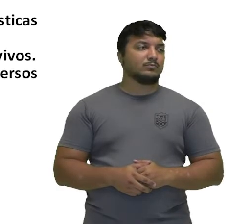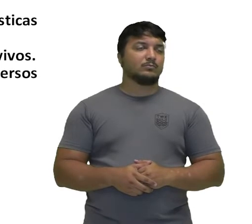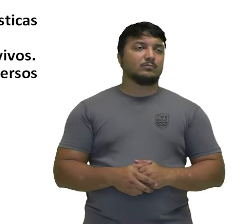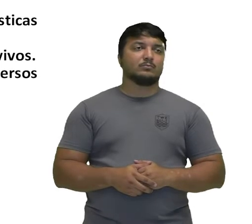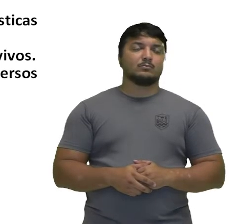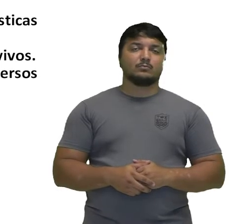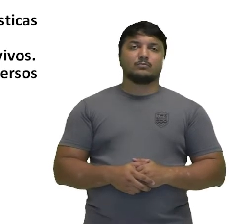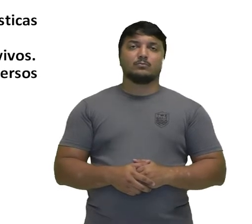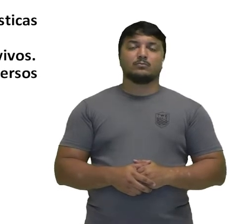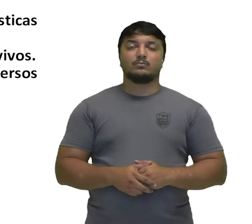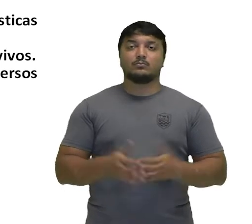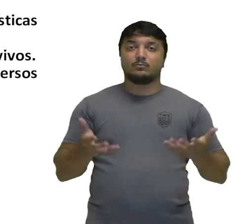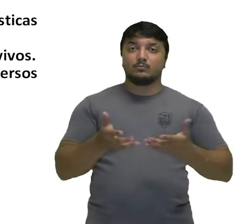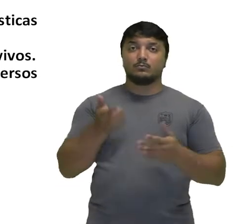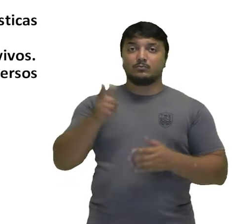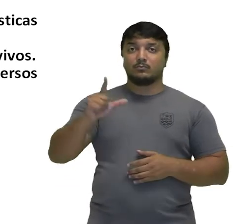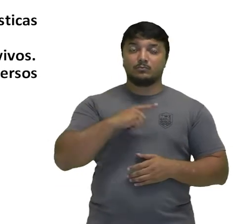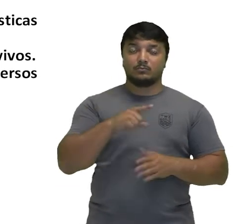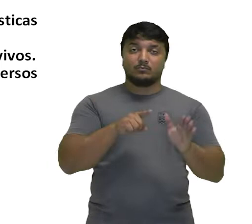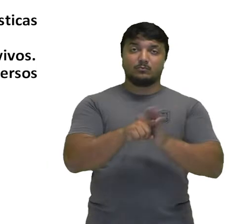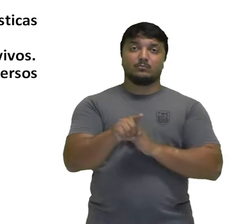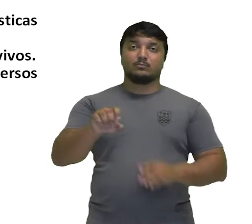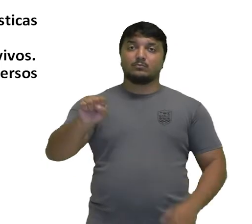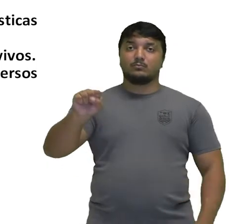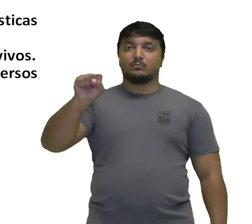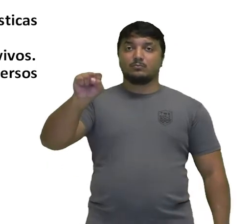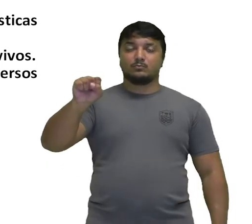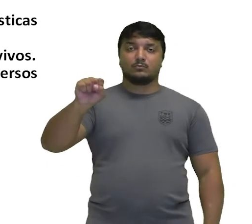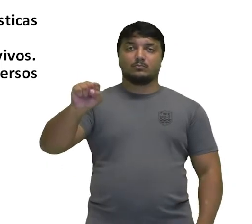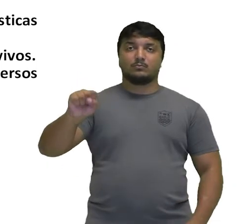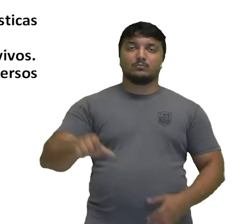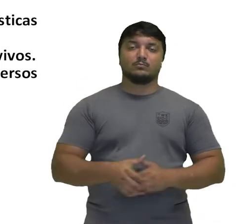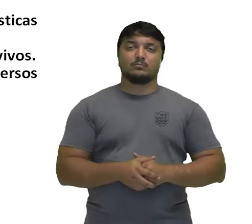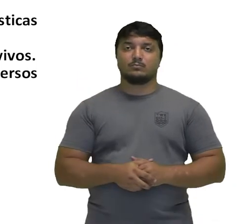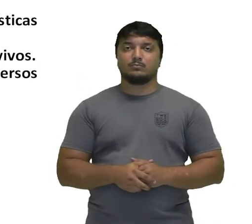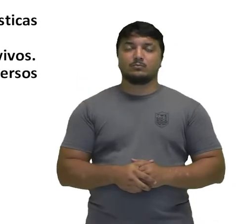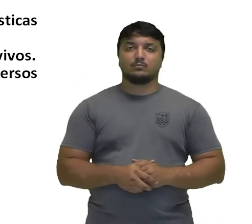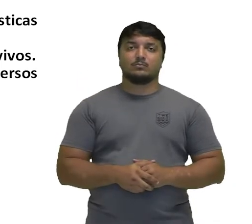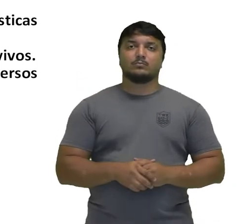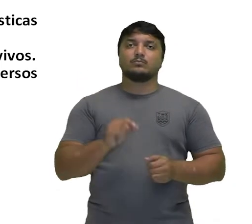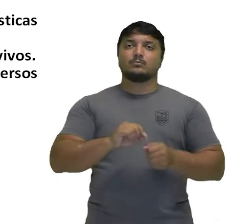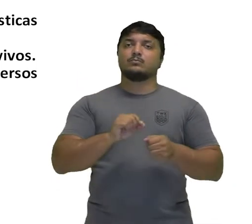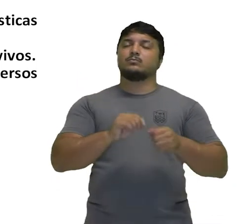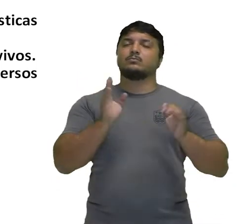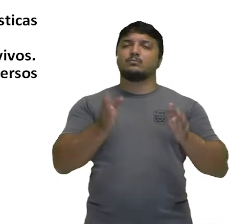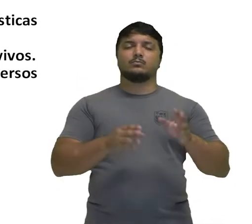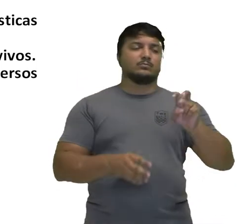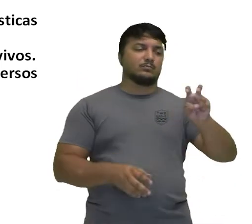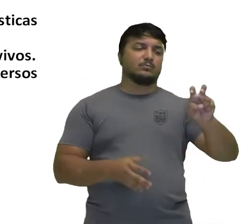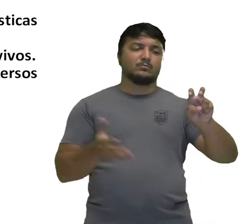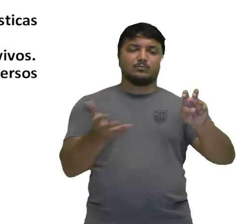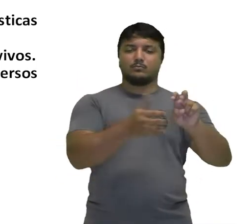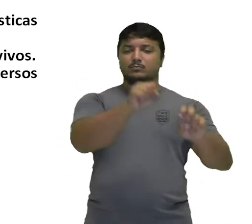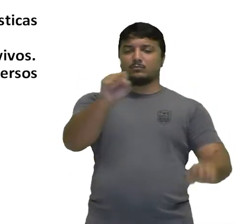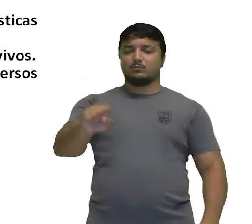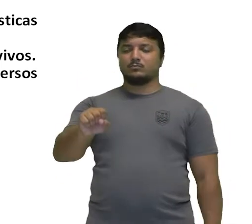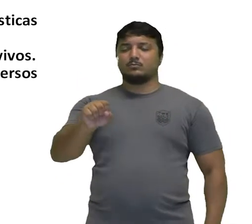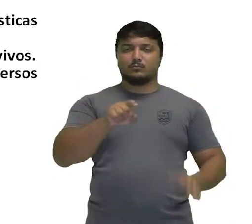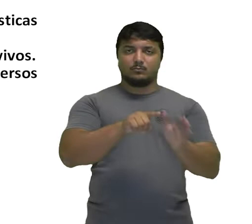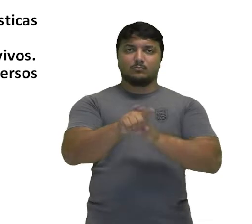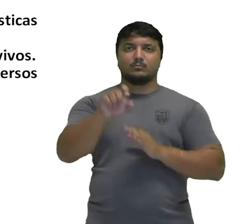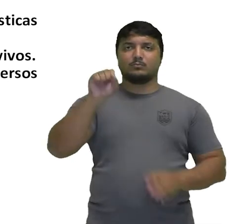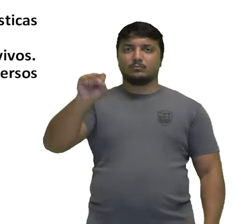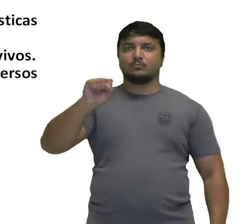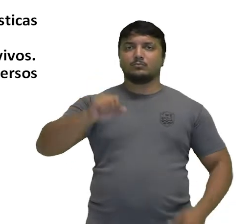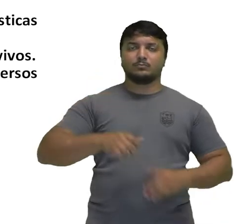A questão que agora eu vou resolver é a questão número 8. Tudo bem? Acabamos de fazer a questão número 5, agora vamos fazer a questão número 8. A